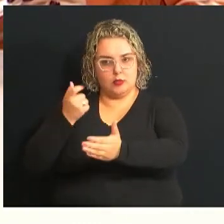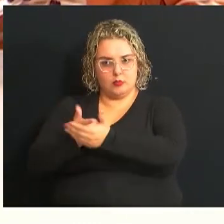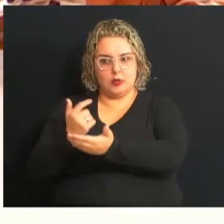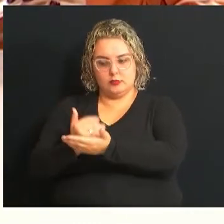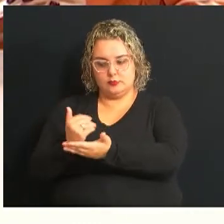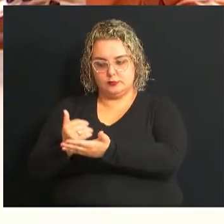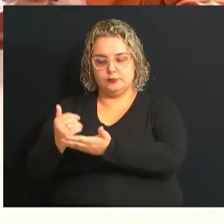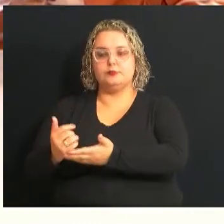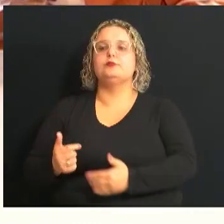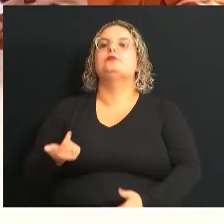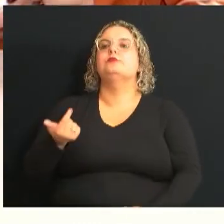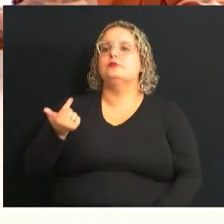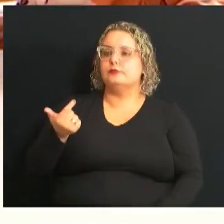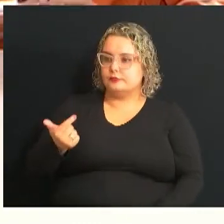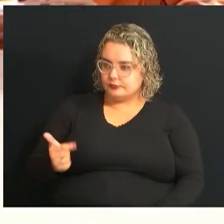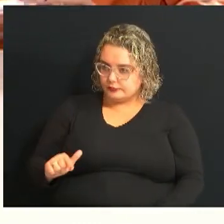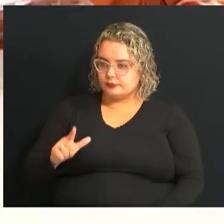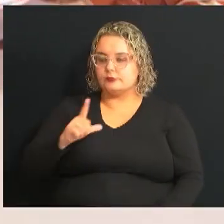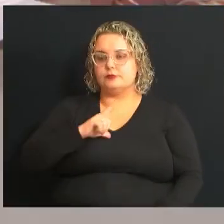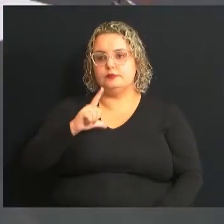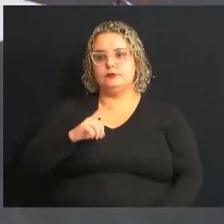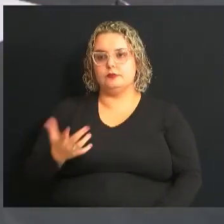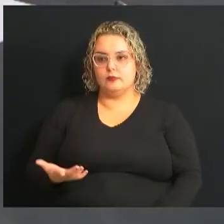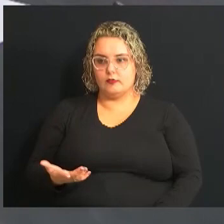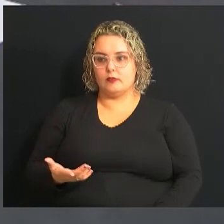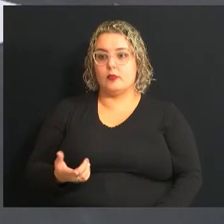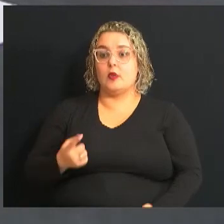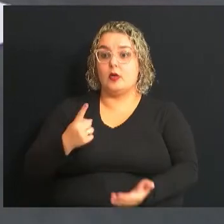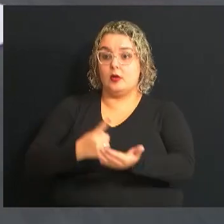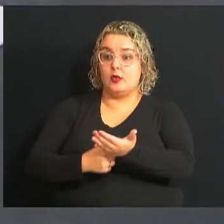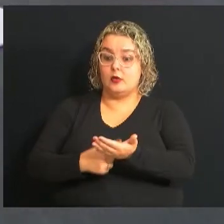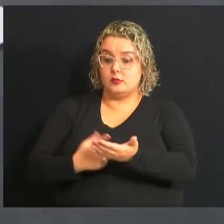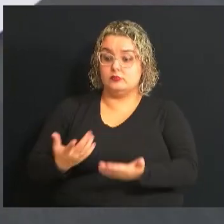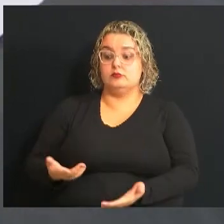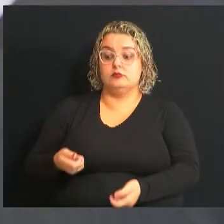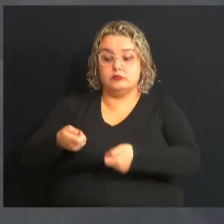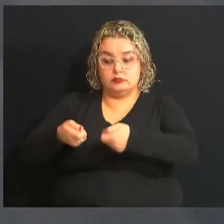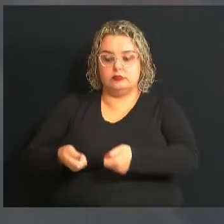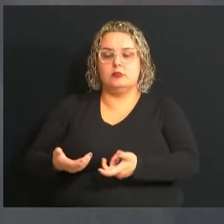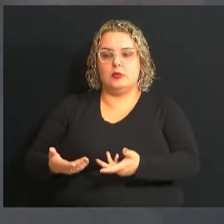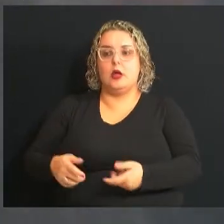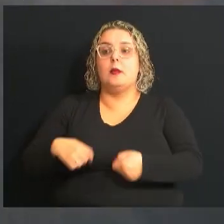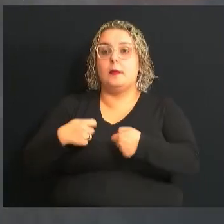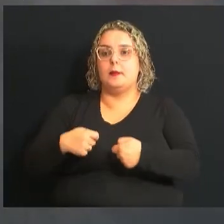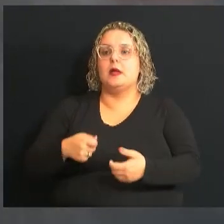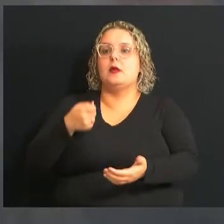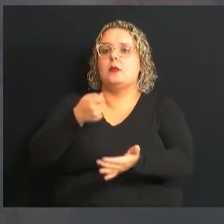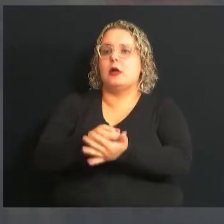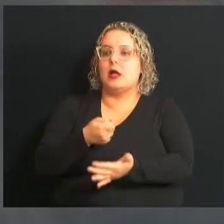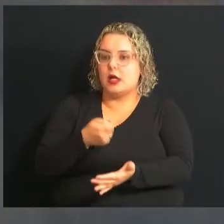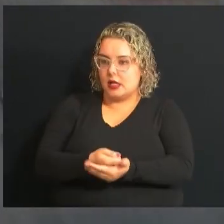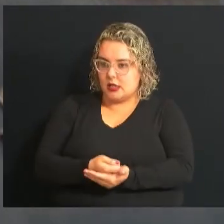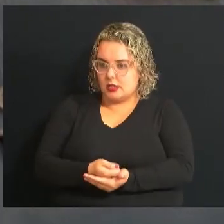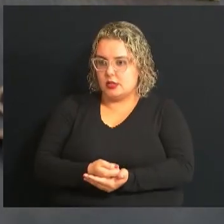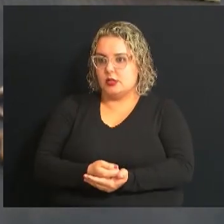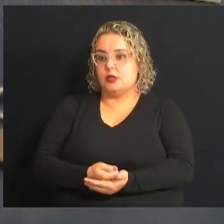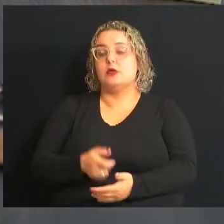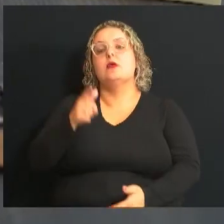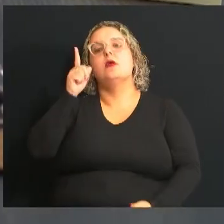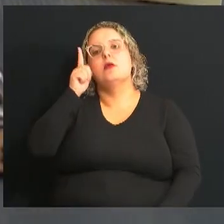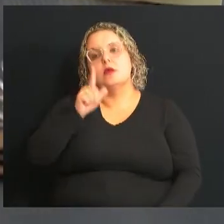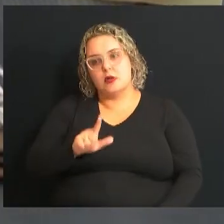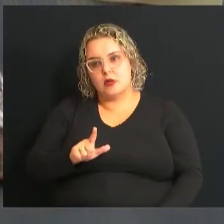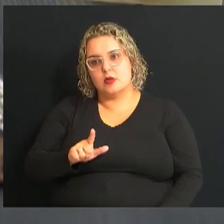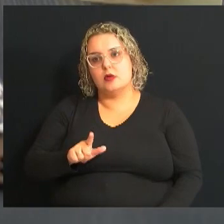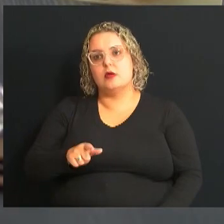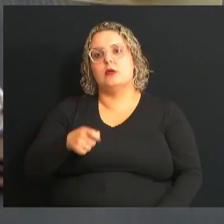continua, né, tendo que ter um certo comprometimento, você tem que ter uma certa garantia de que você vai conseguir honrar com